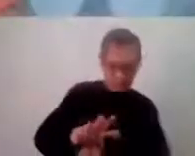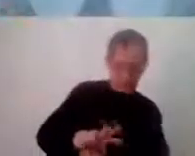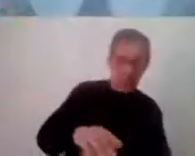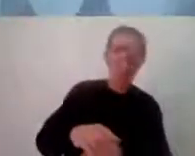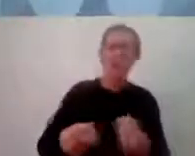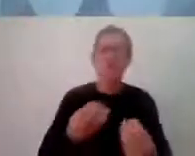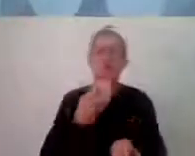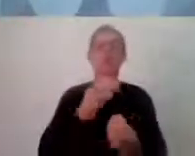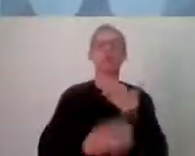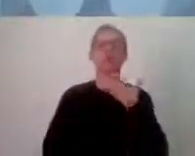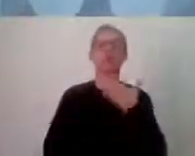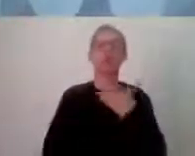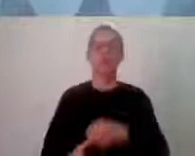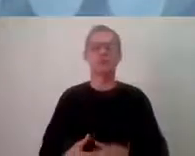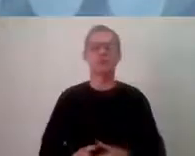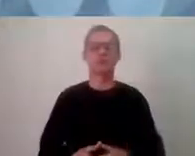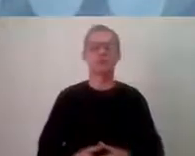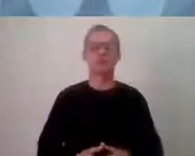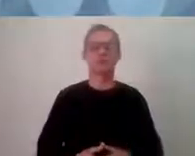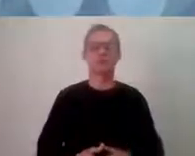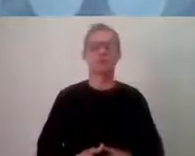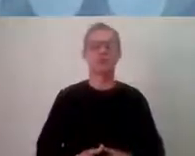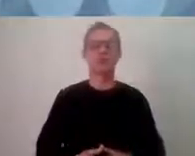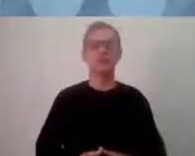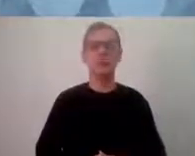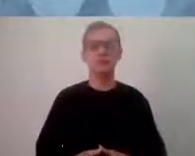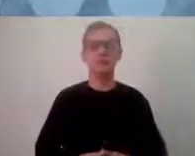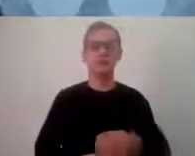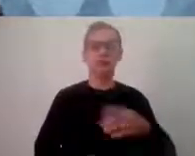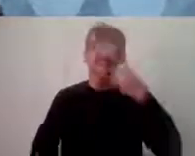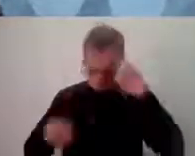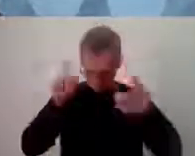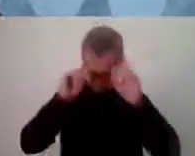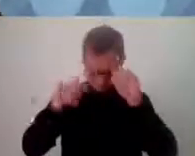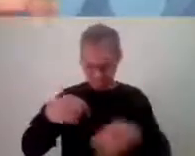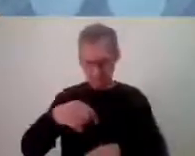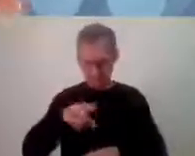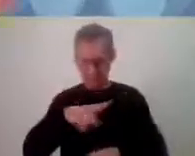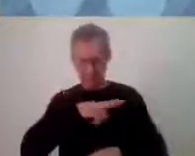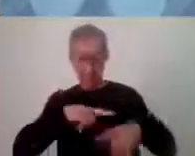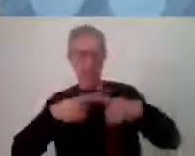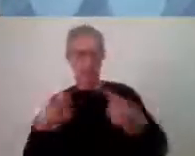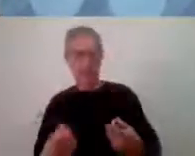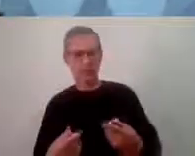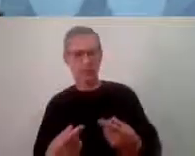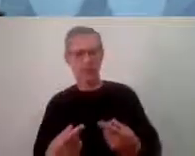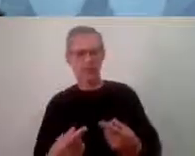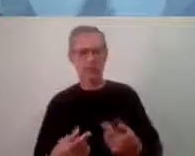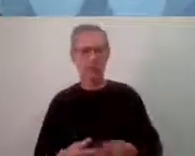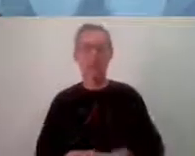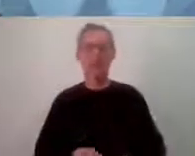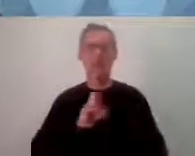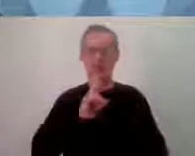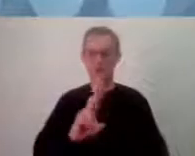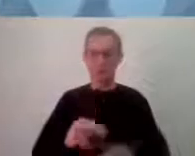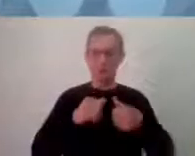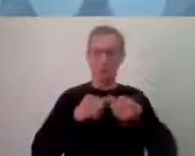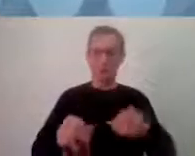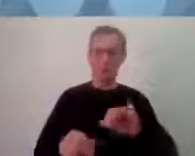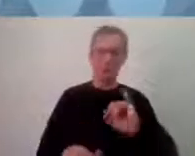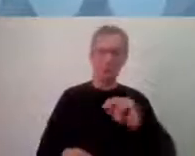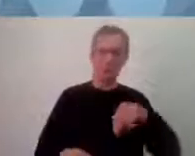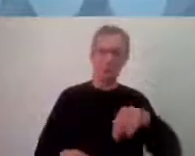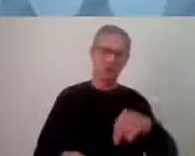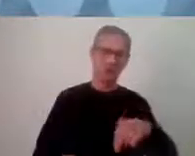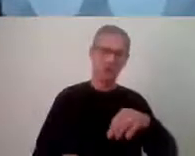da onde? Ele vem justamente da premissa que você tem, que o resultado da sua integral, quando